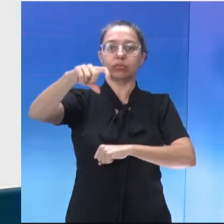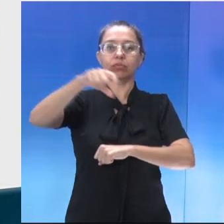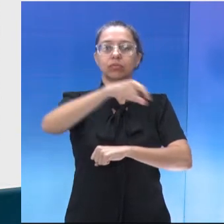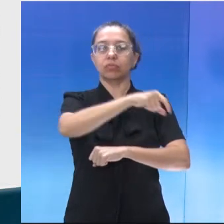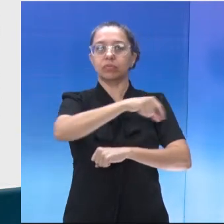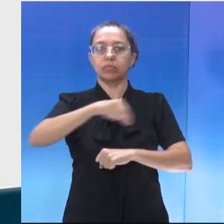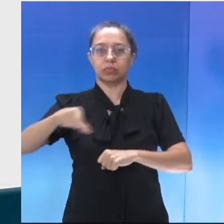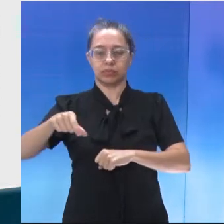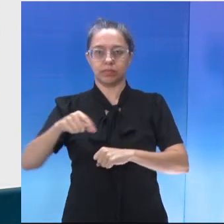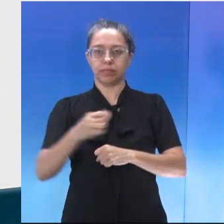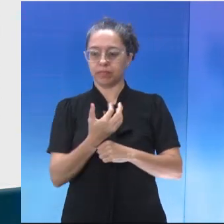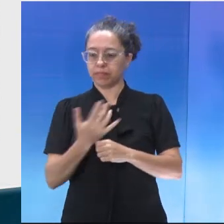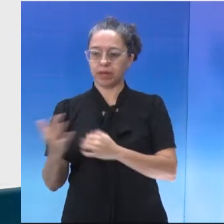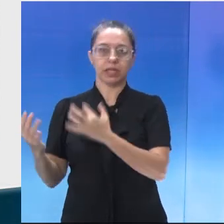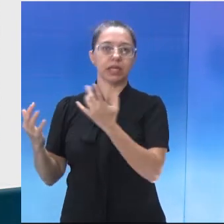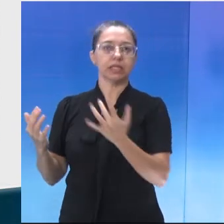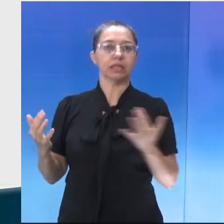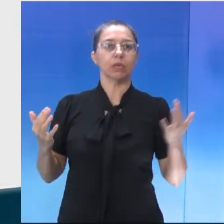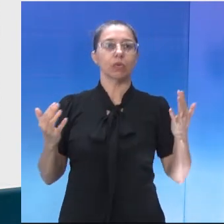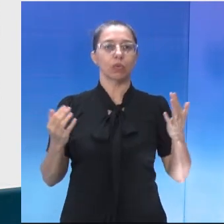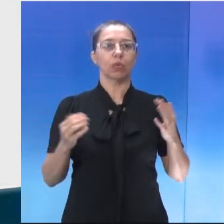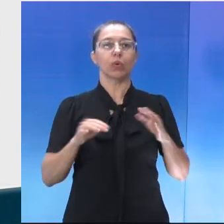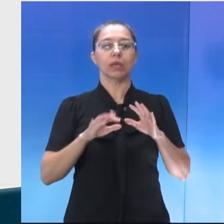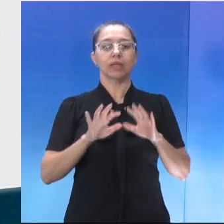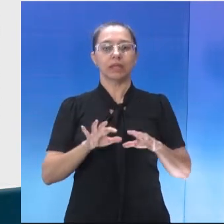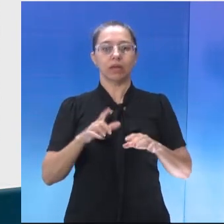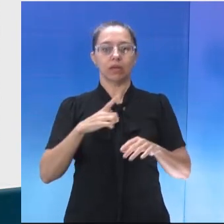uma plantação. E quando eles